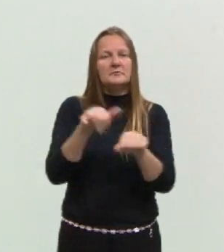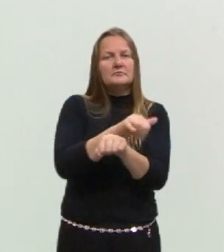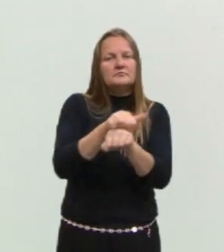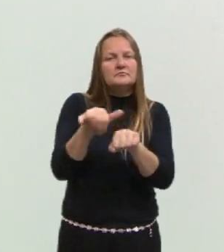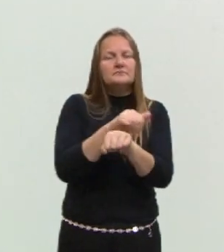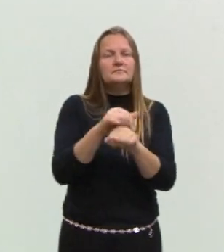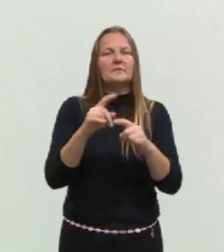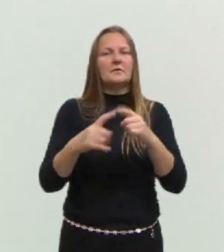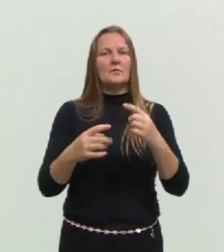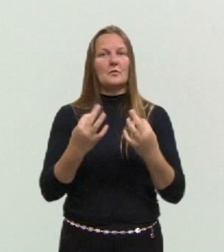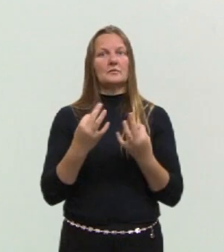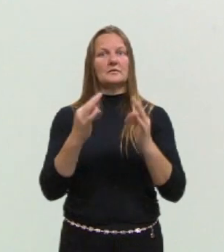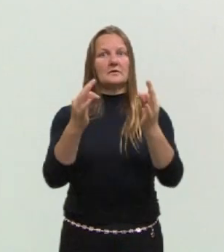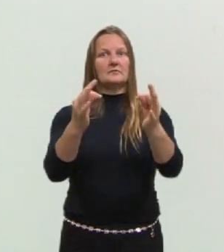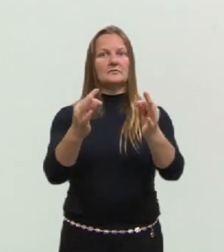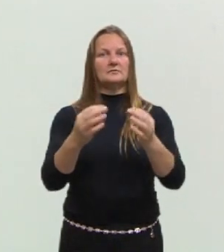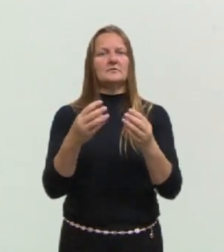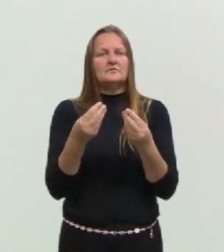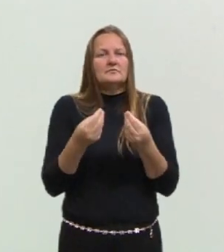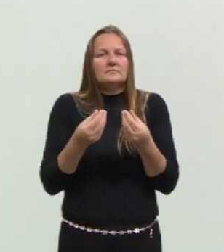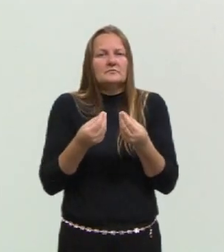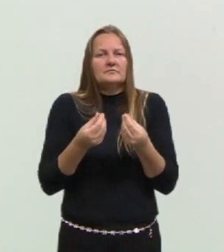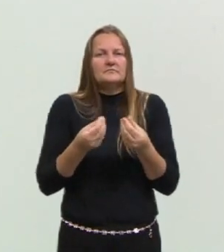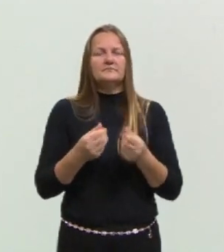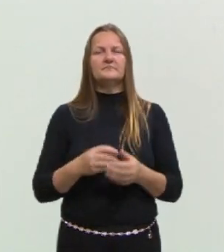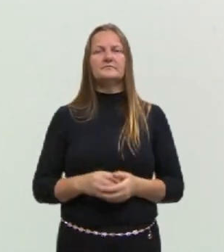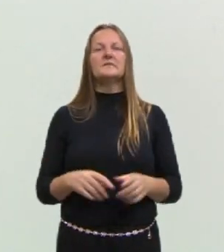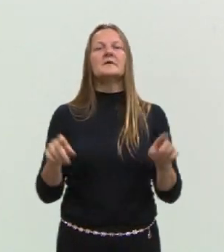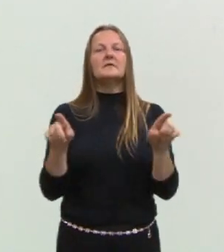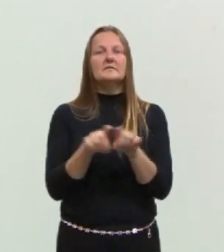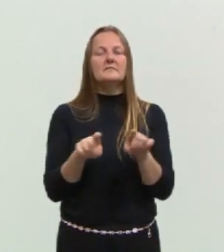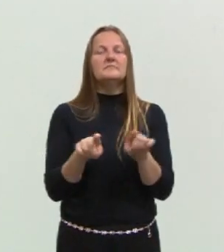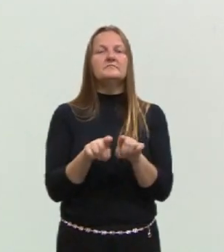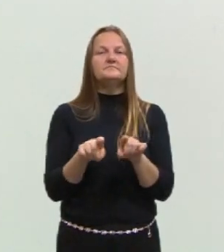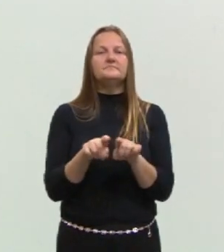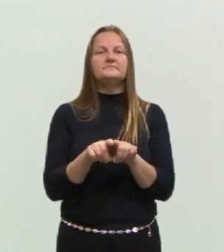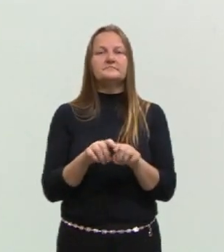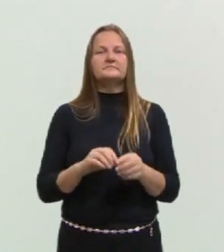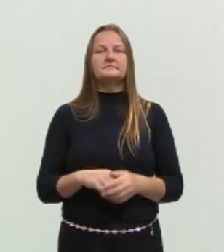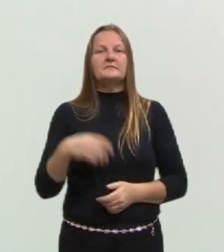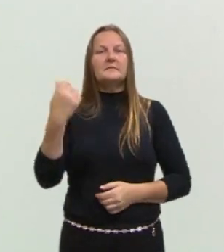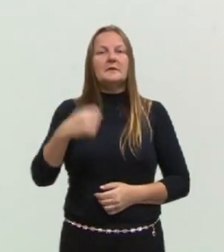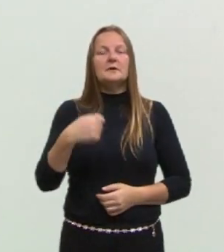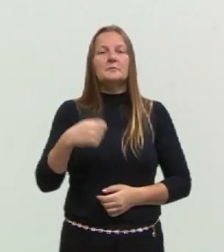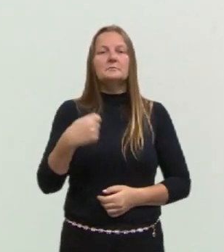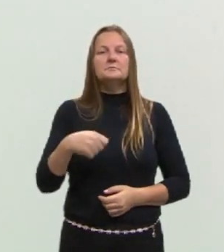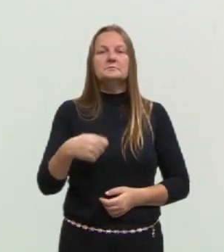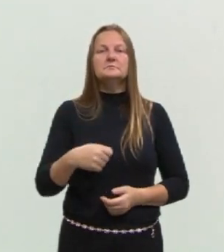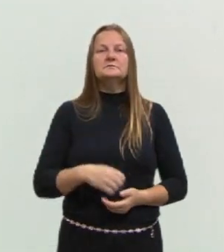extremamente sofisticados e sensíveis. Eu também preciso...